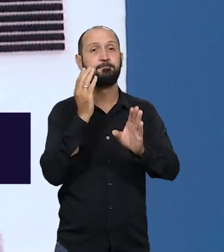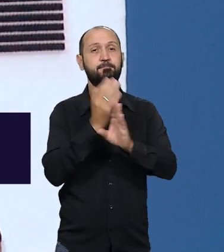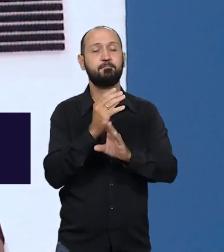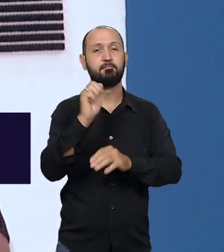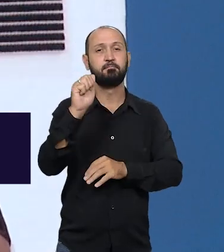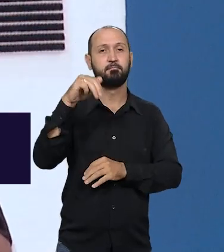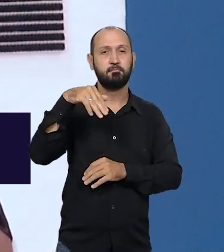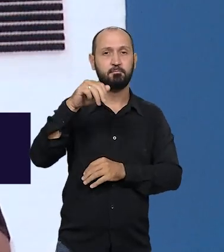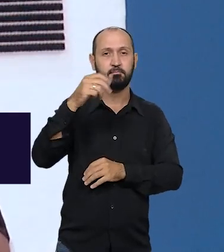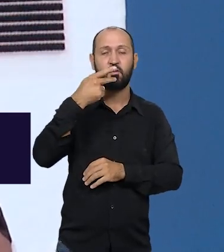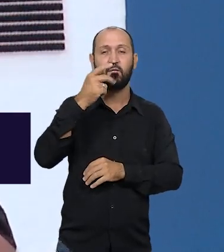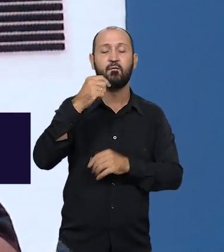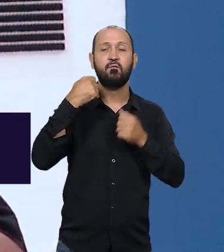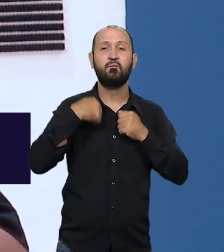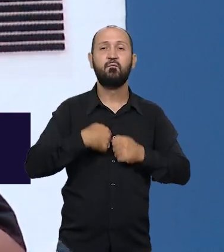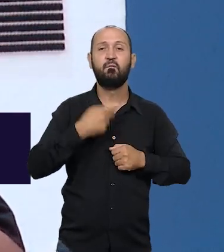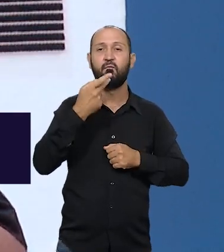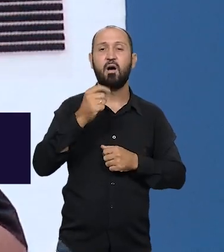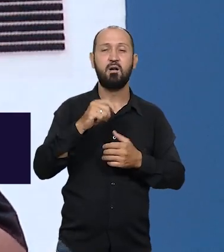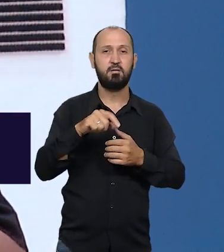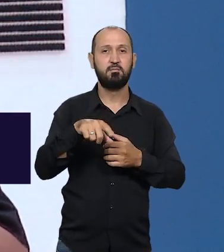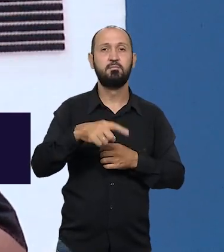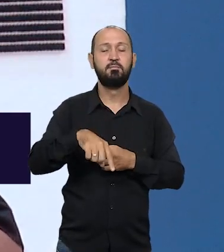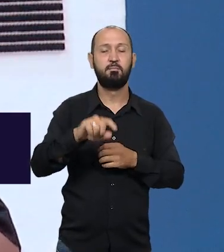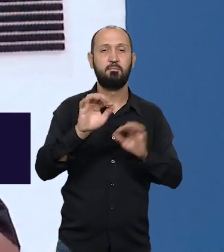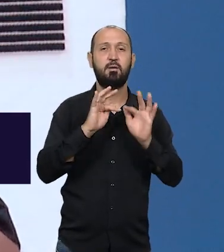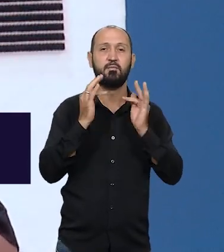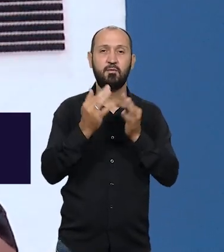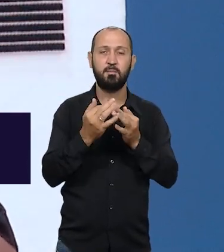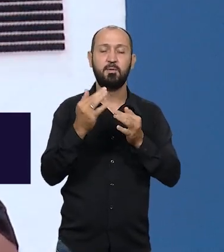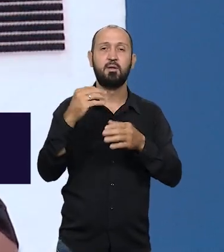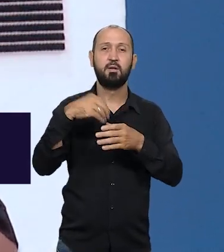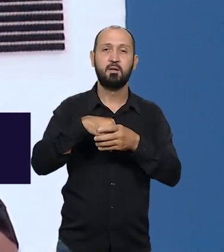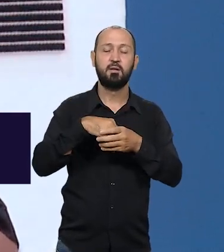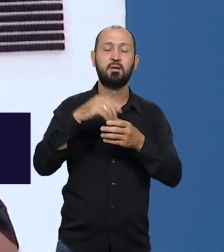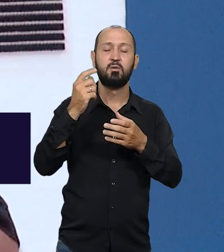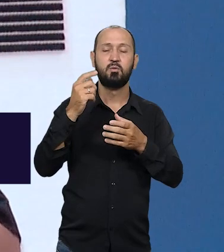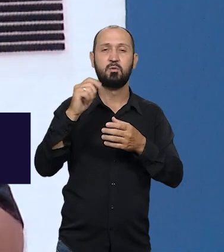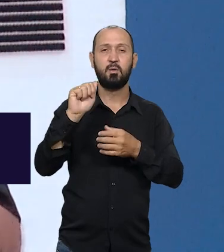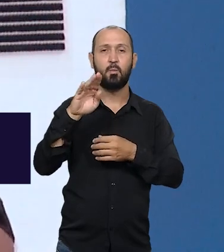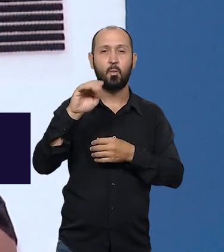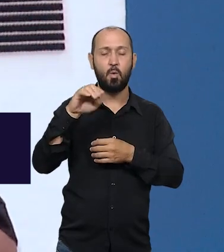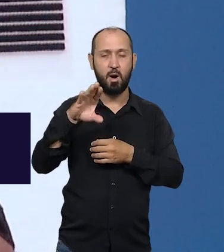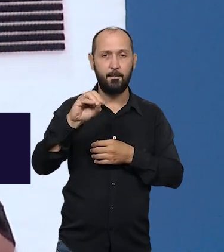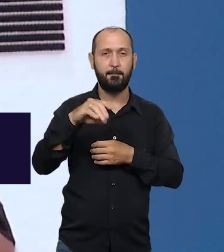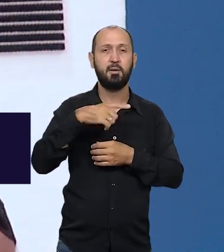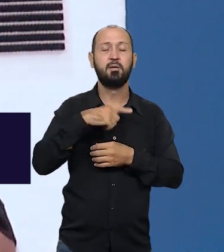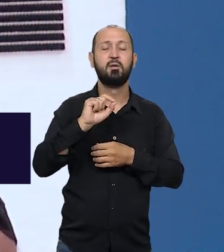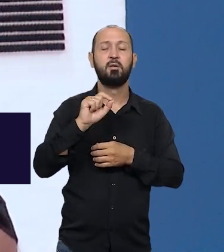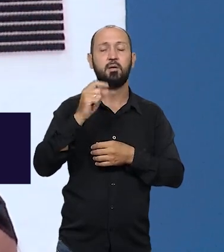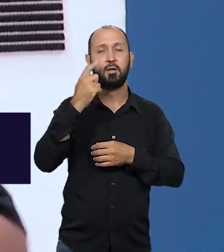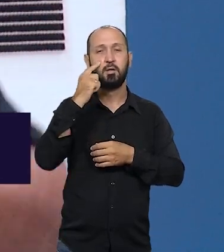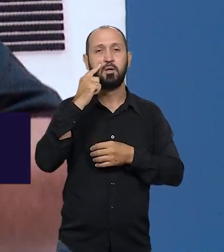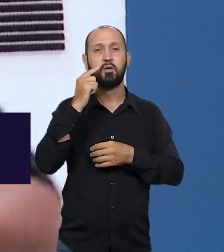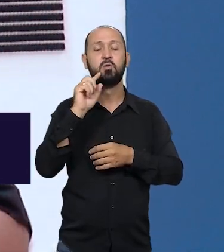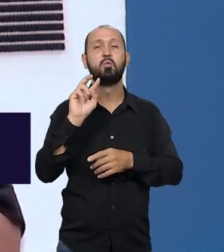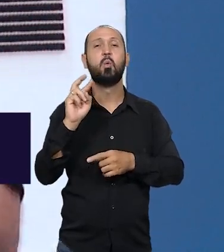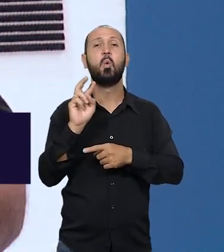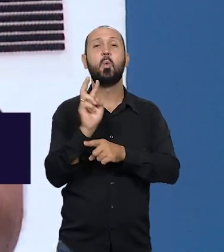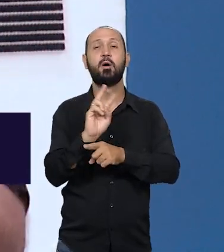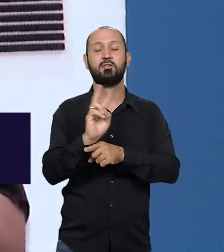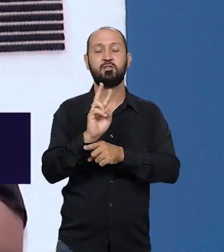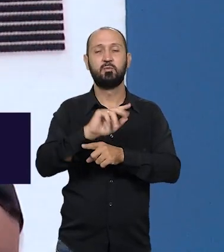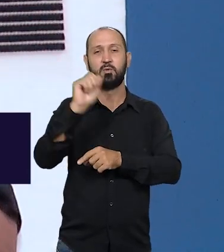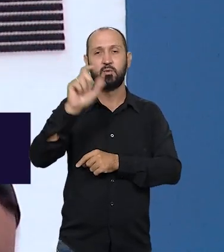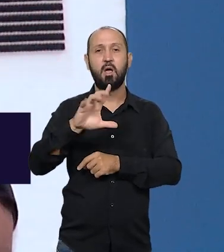para as famílias, né? Hoje dentro do Moab, dentro do projeto do Guardião Azul, Amigo do Autista, porque eu amo uma pessoa com deficiência, mas eu tenho que me vestir, eu